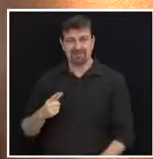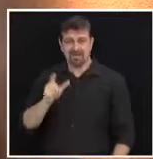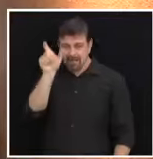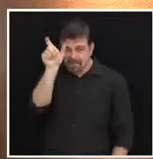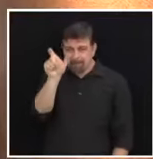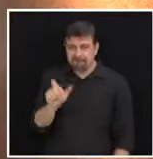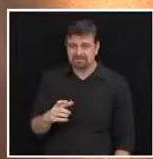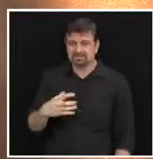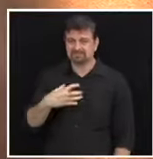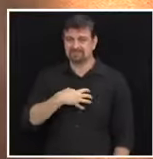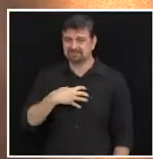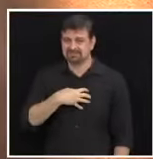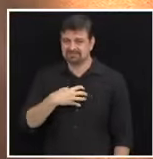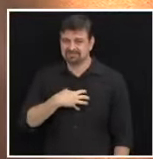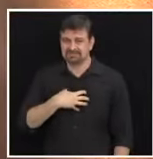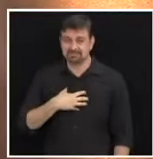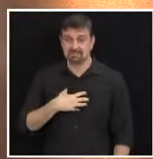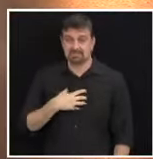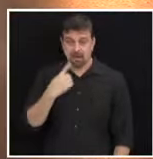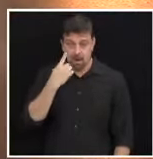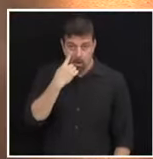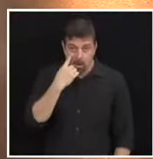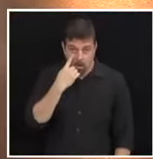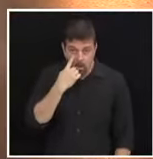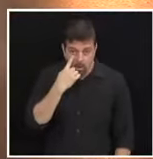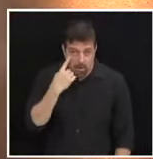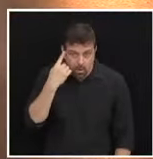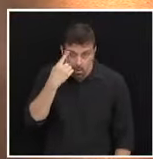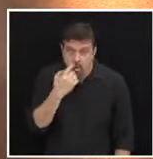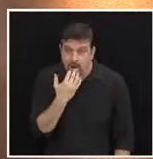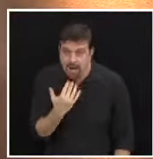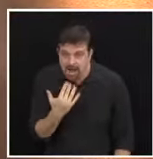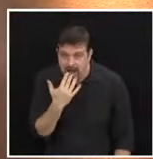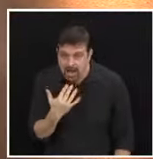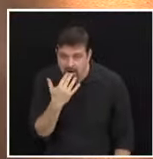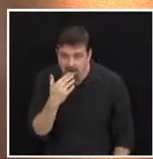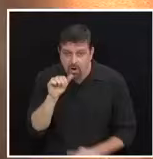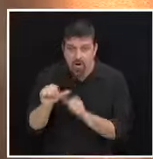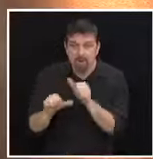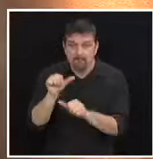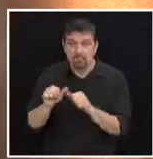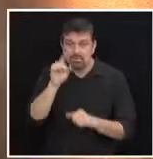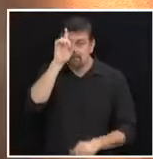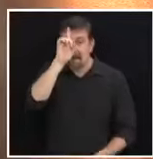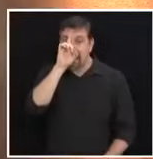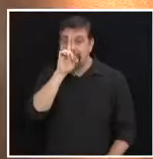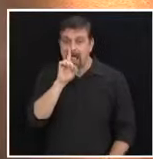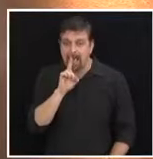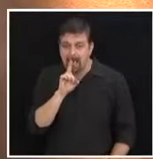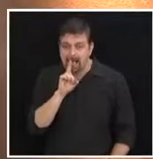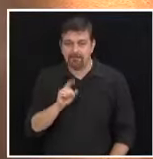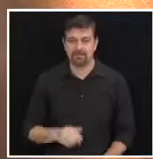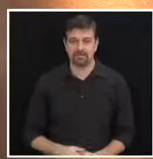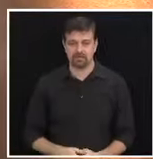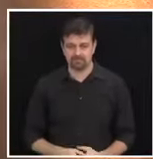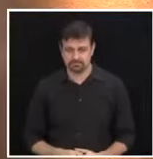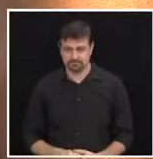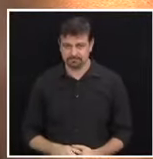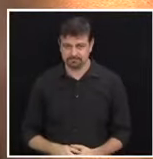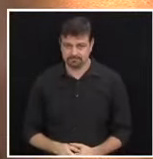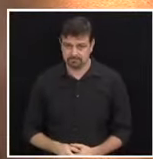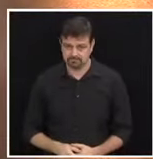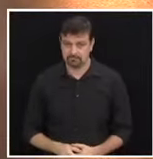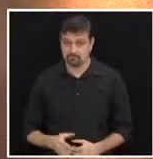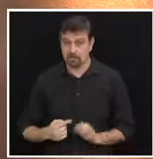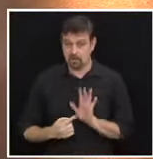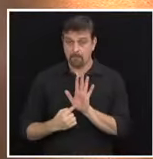aquele quadro de icterícia, que o branco dos olhos fica bem amarelo, que a gente chama de icterícia. Então